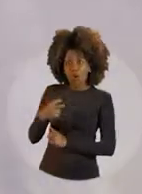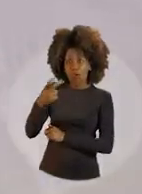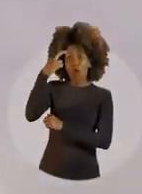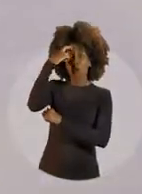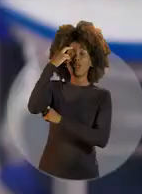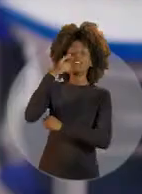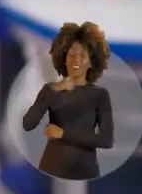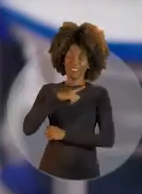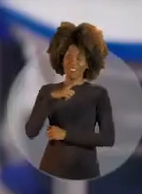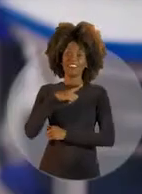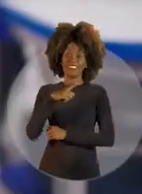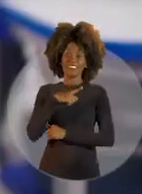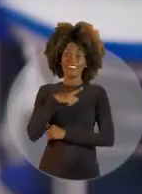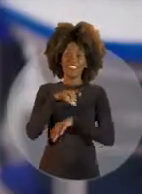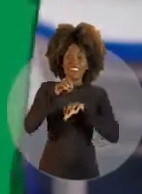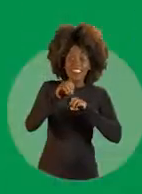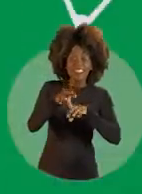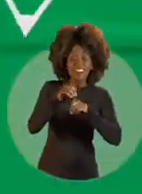e culturais.